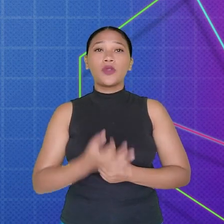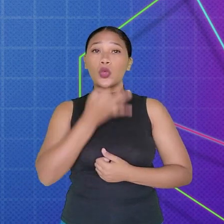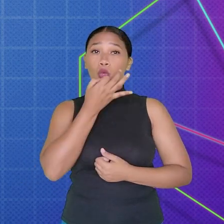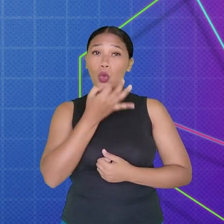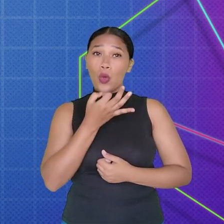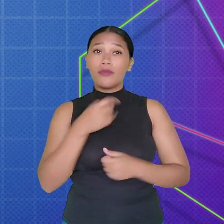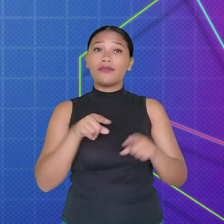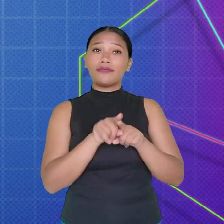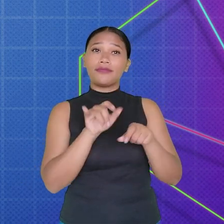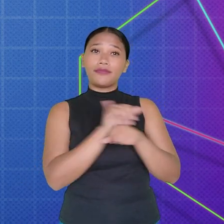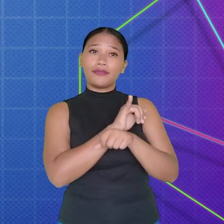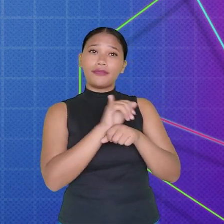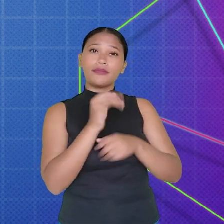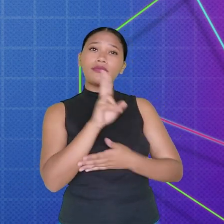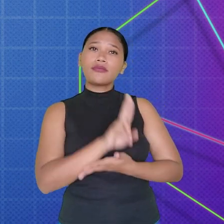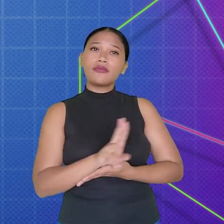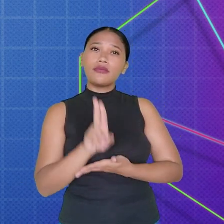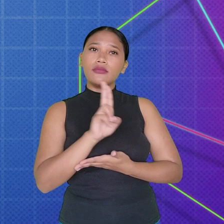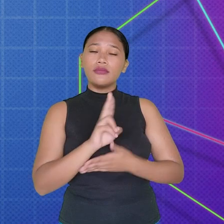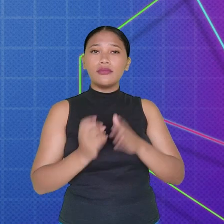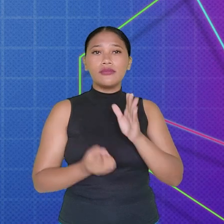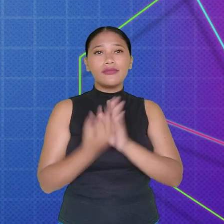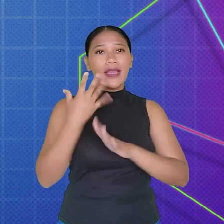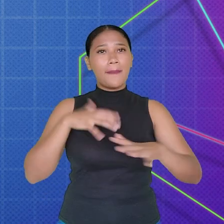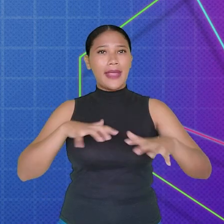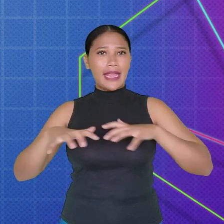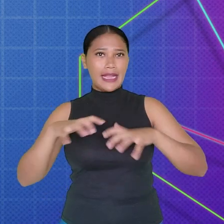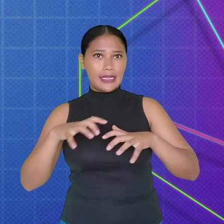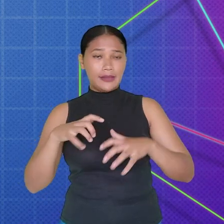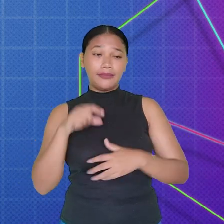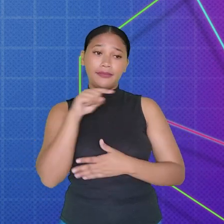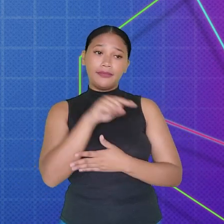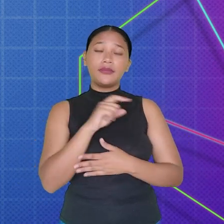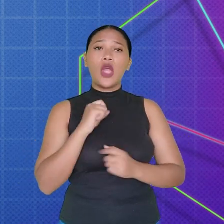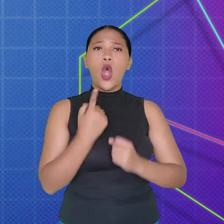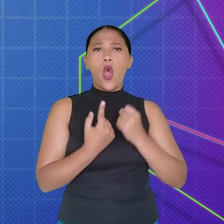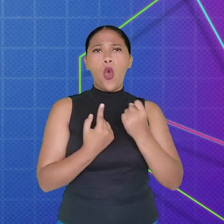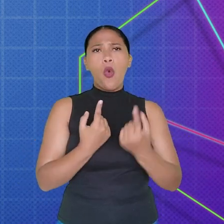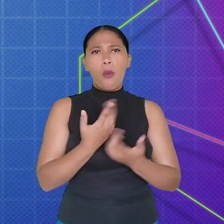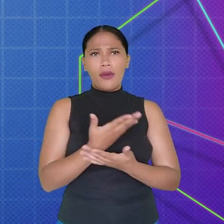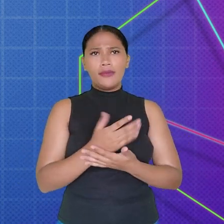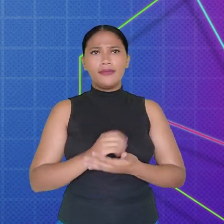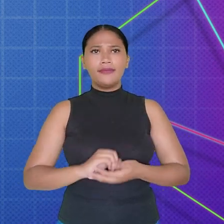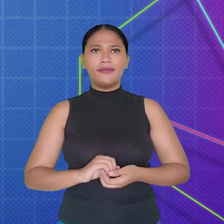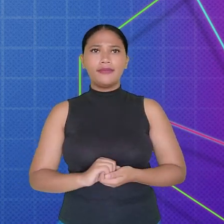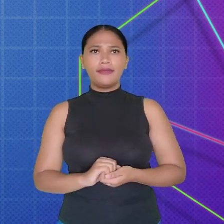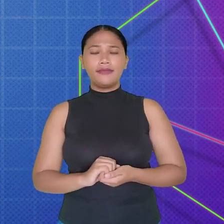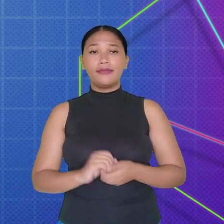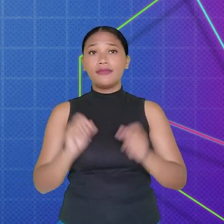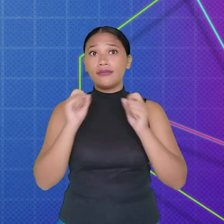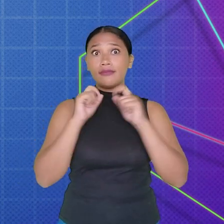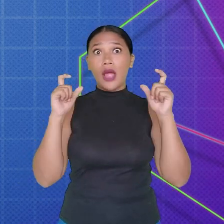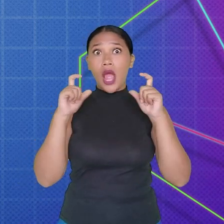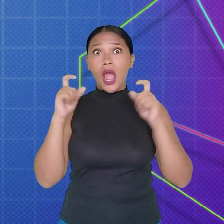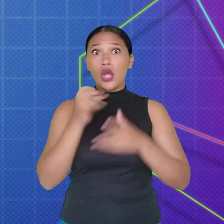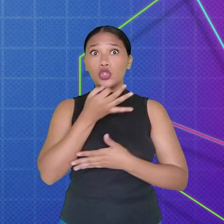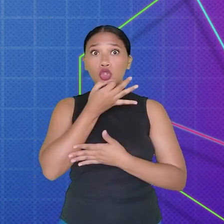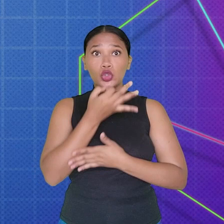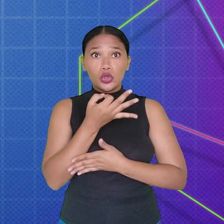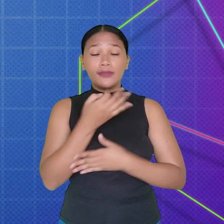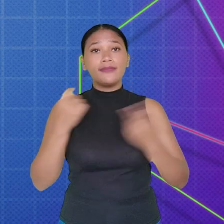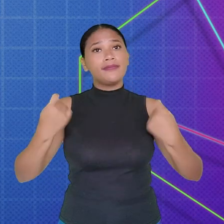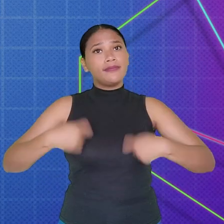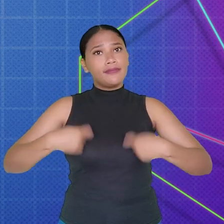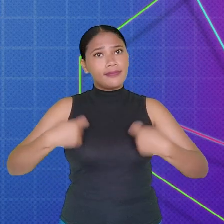no Construct é uma ferramenta muito útil para criar mecânicas. Aqui estão algumas delas. Alertas sonoros. É